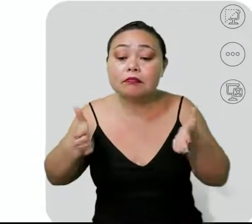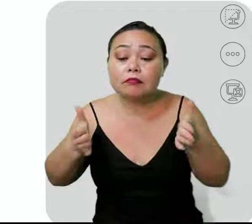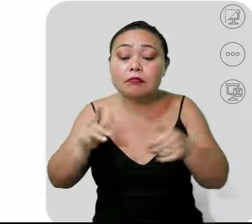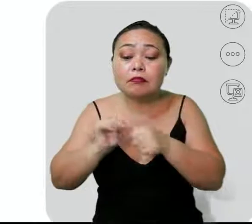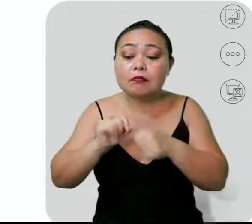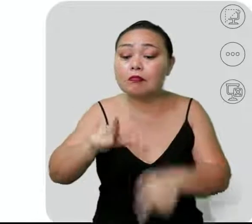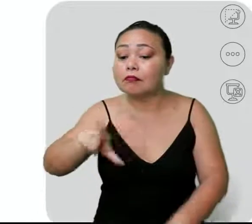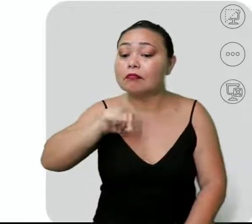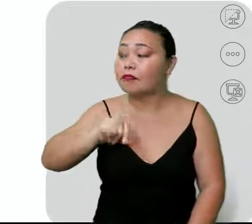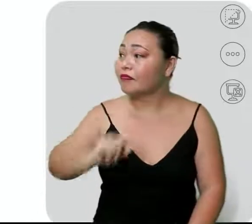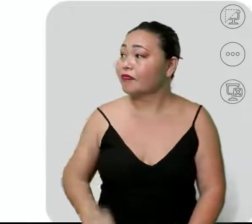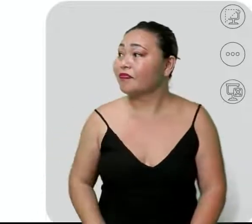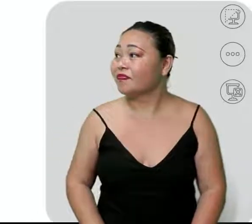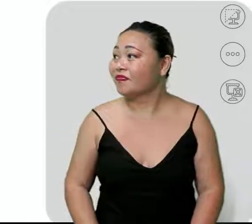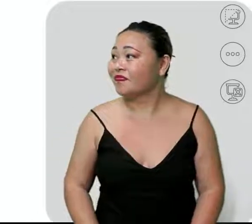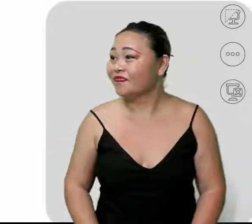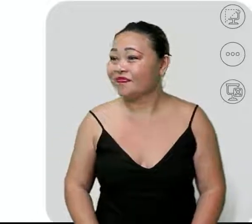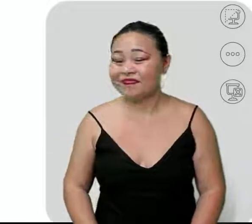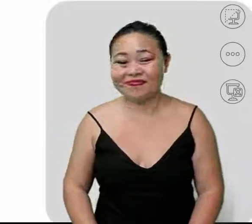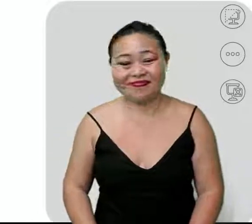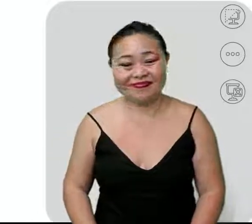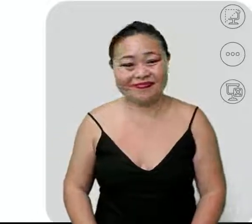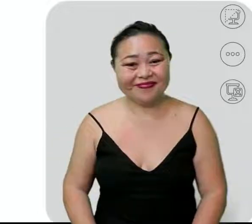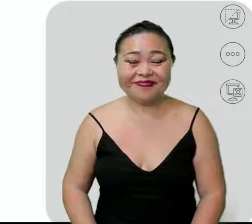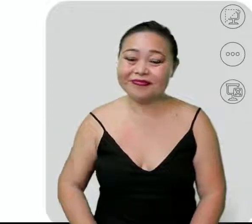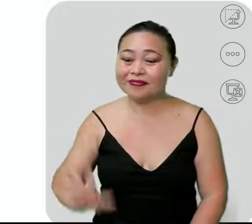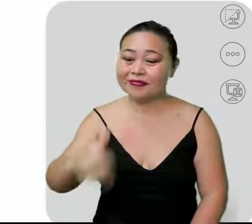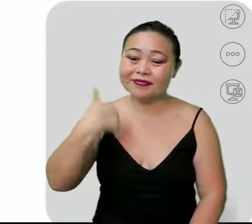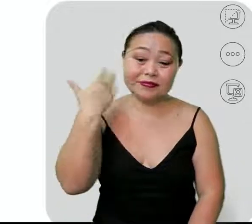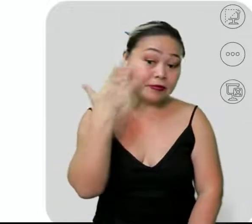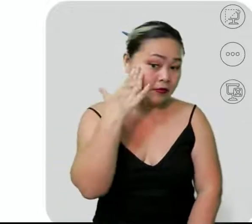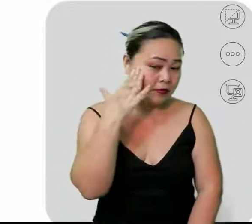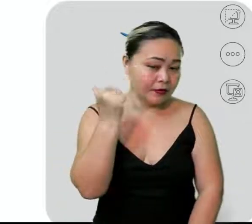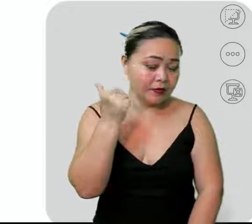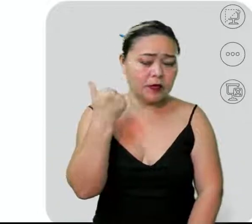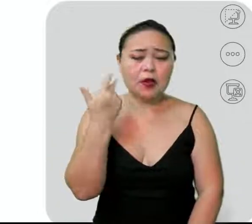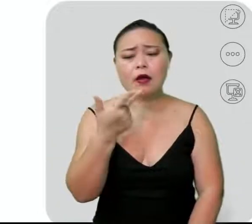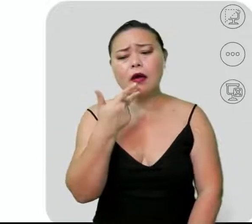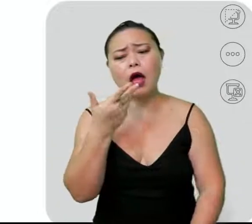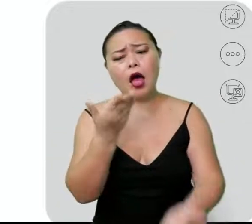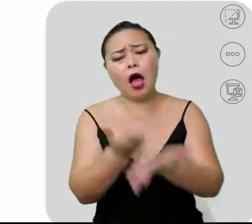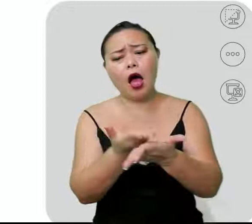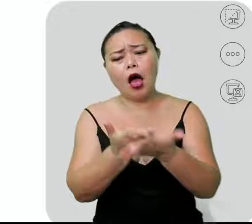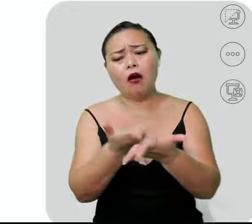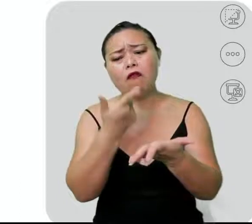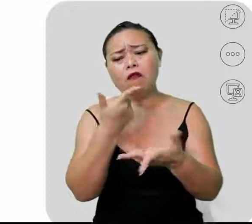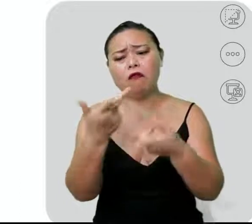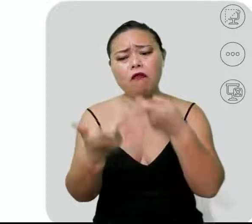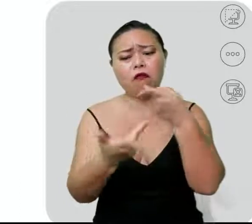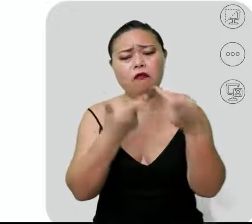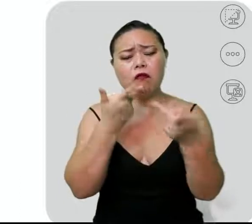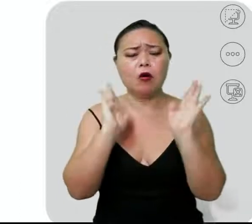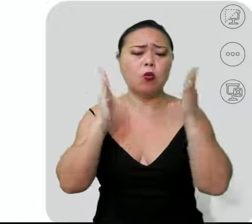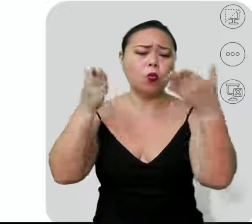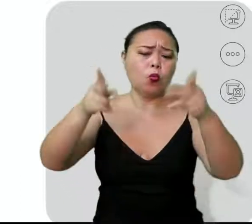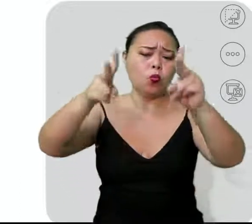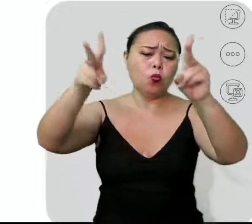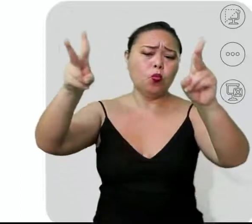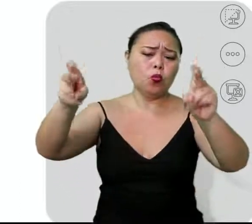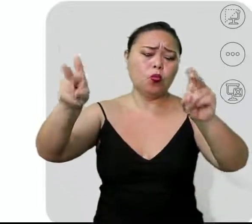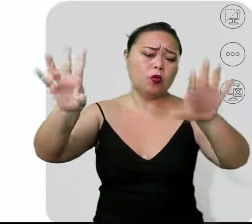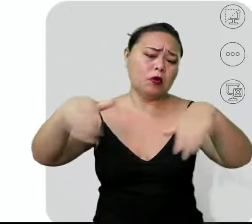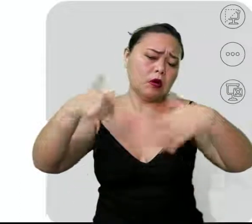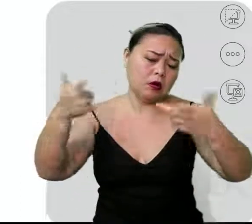e vai arriscar aluno com sável Alô podia mais se falamos sobre esse tema